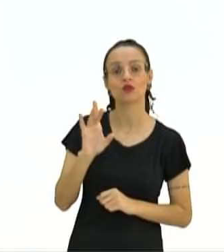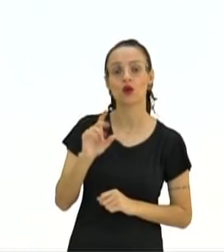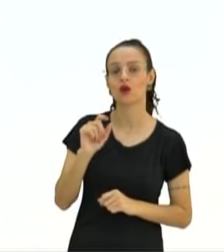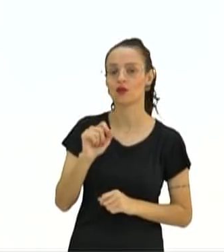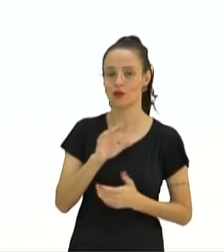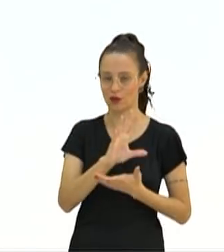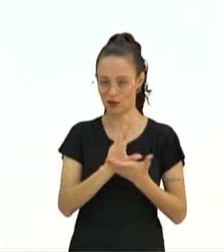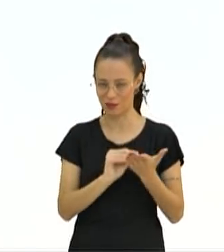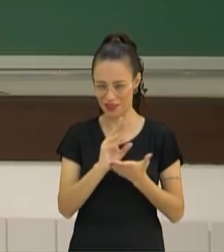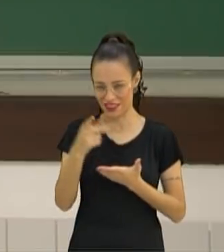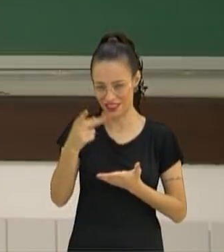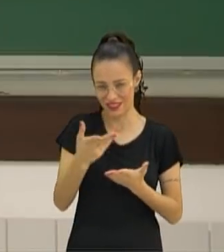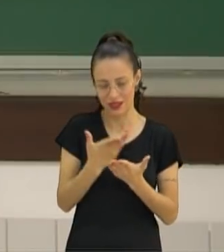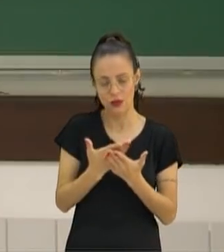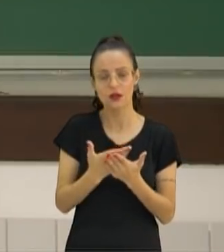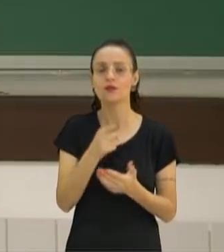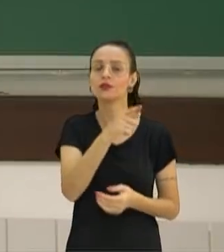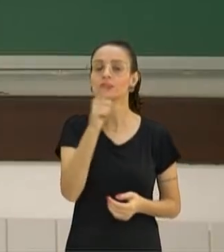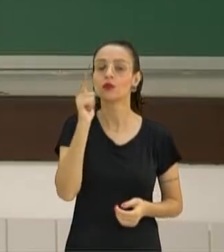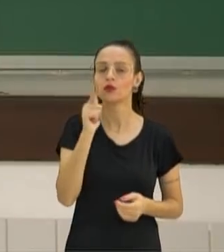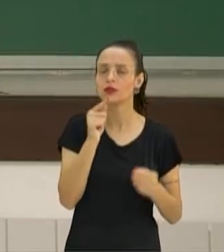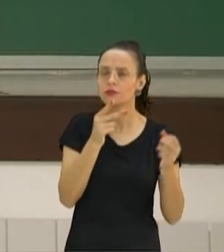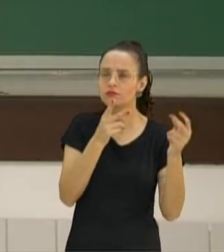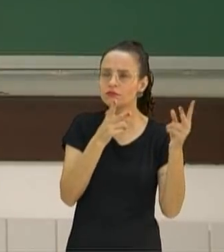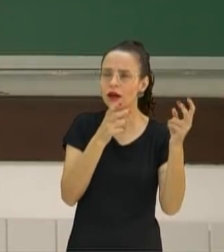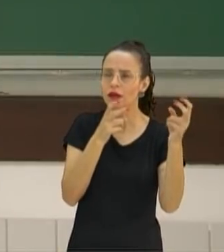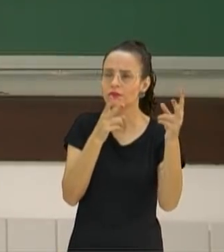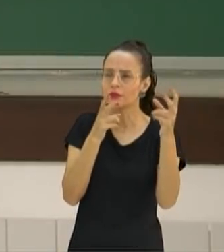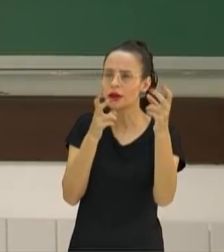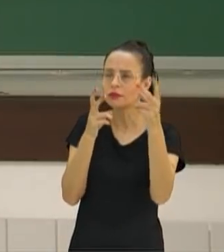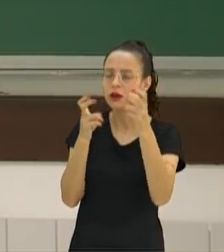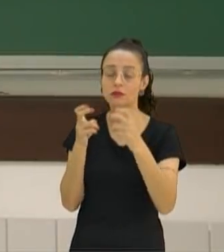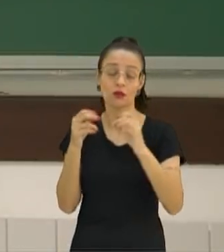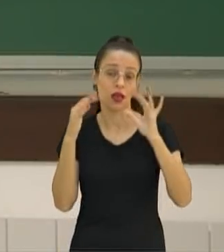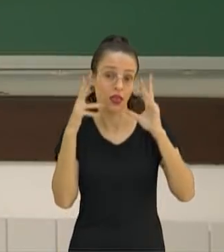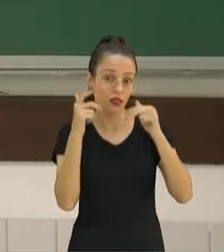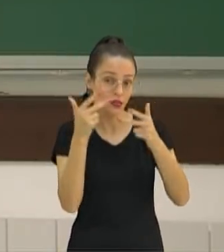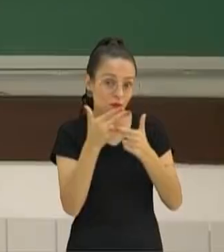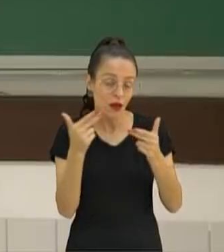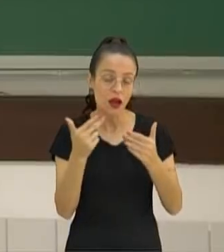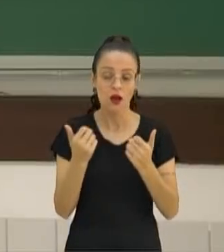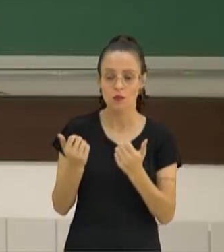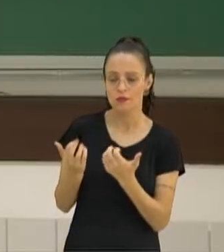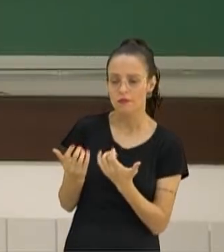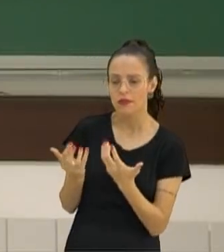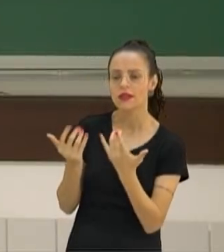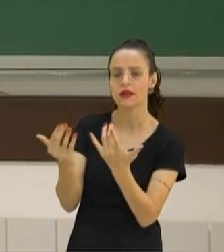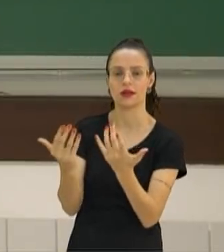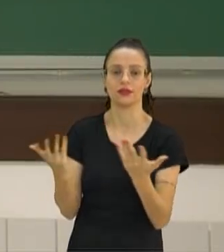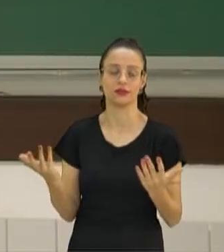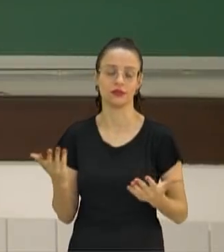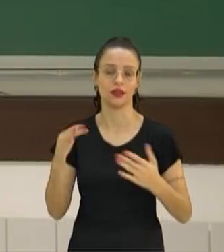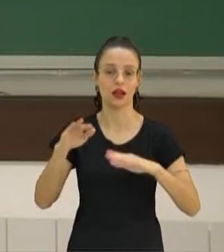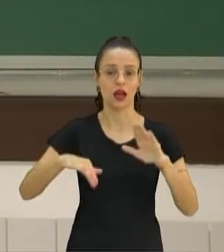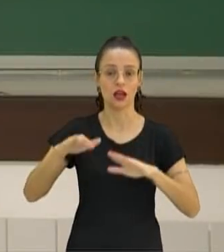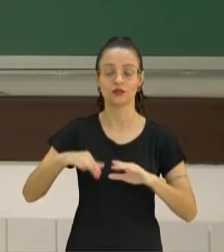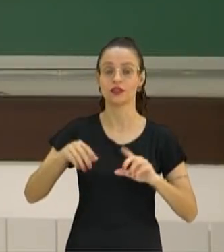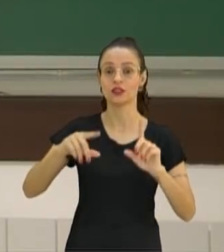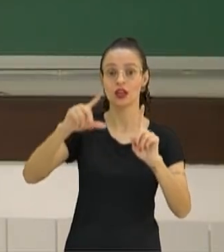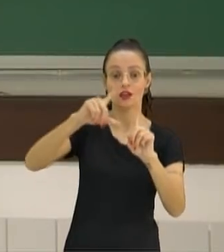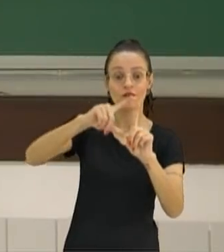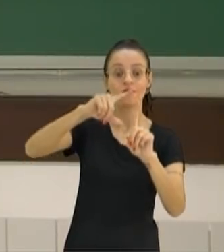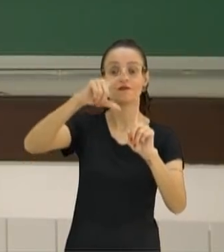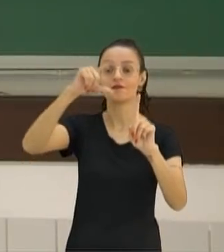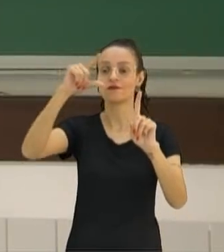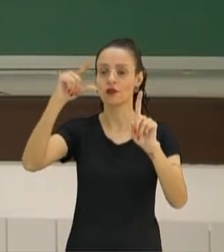você viu nessa aula, mas será que você consegue observar ali um bichinho, uma planta, né? Às vezes, na folha de